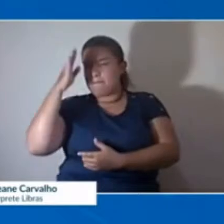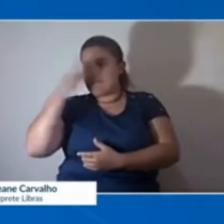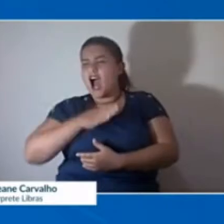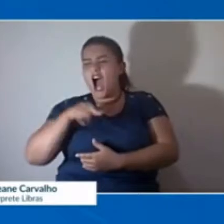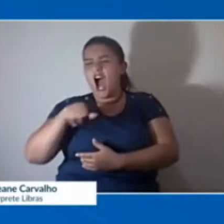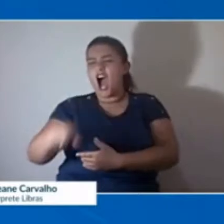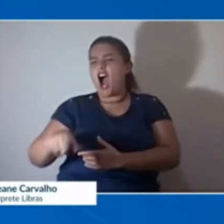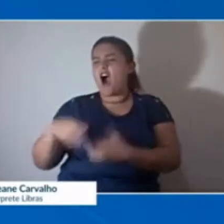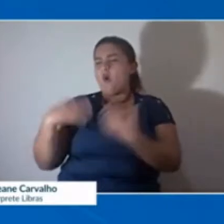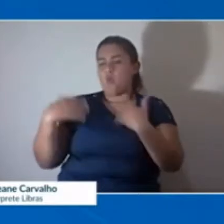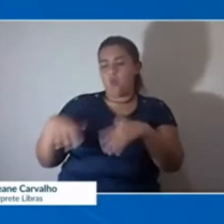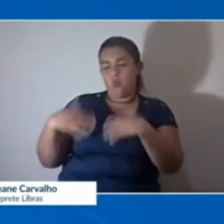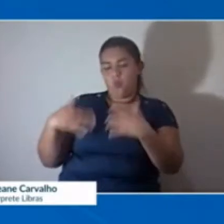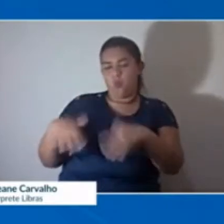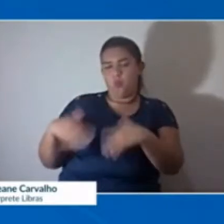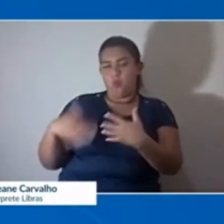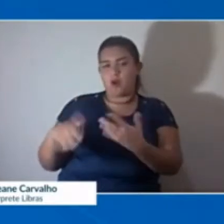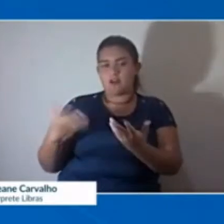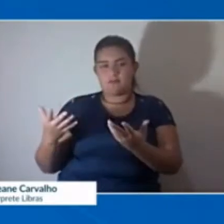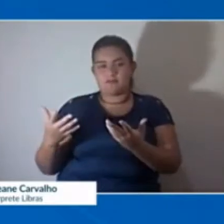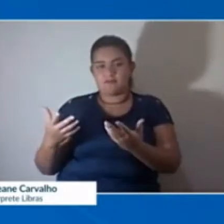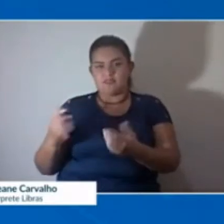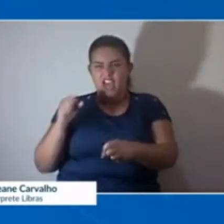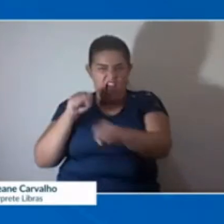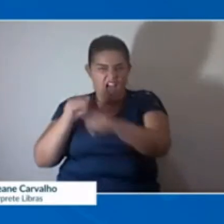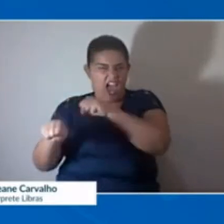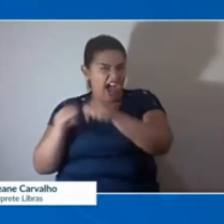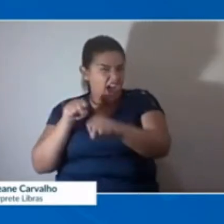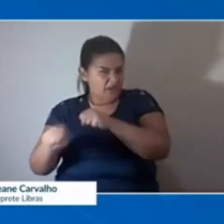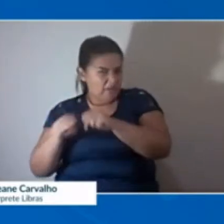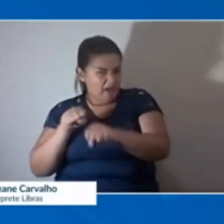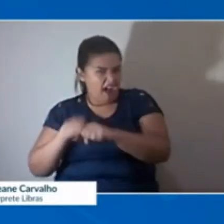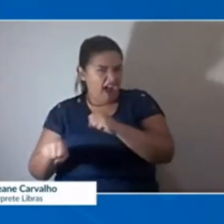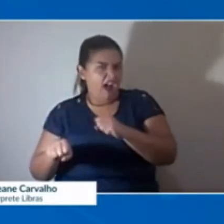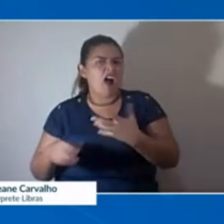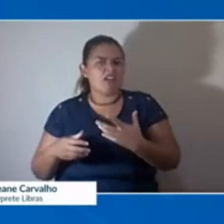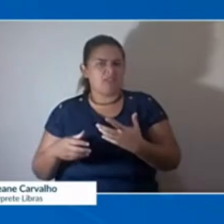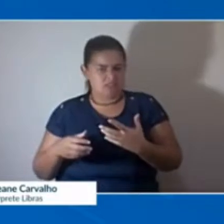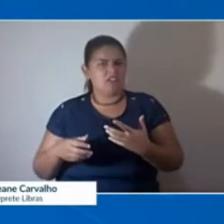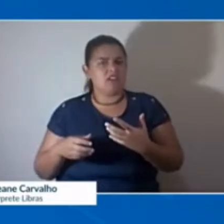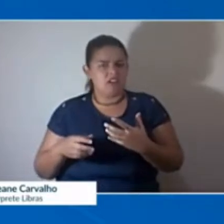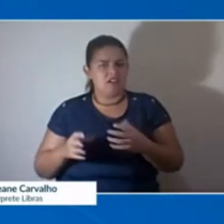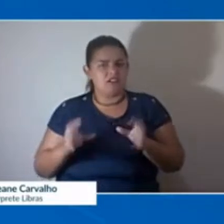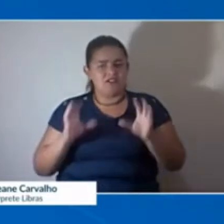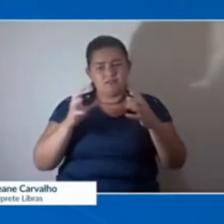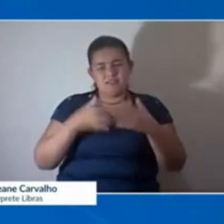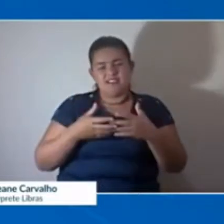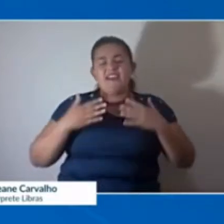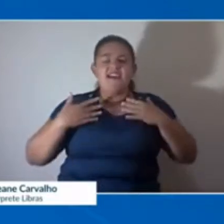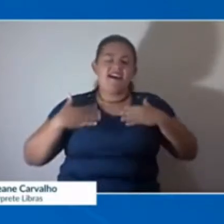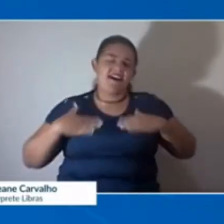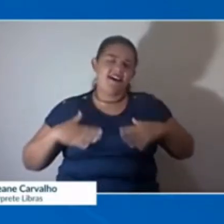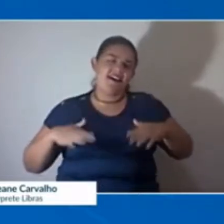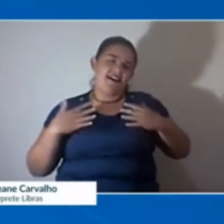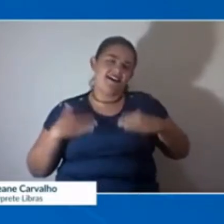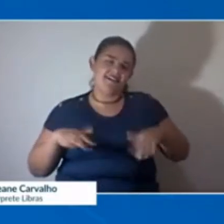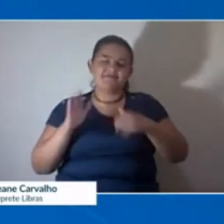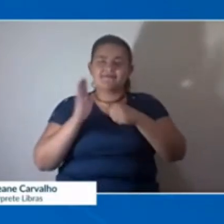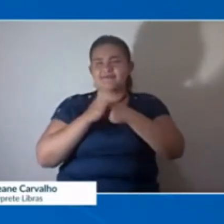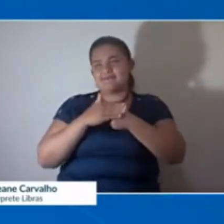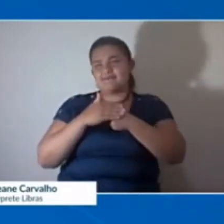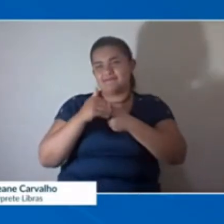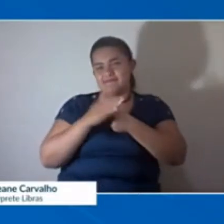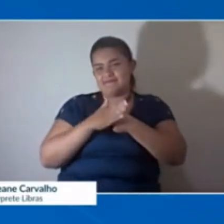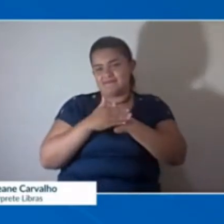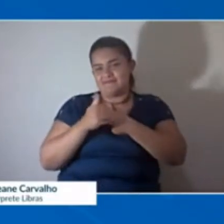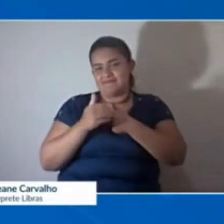ou as, sei lá, as assassinas de plantão, né? Tem as mulheres dóceis, aquelas que são presas